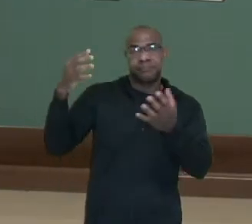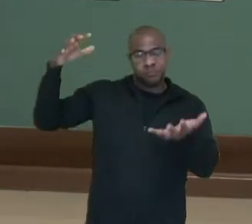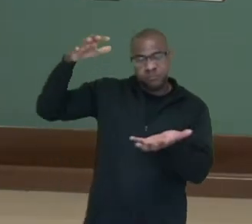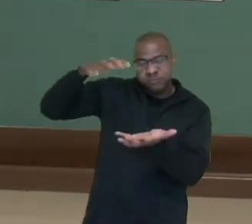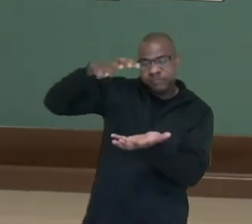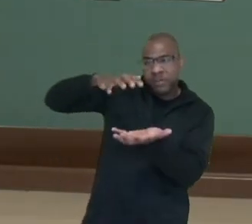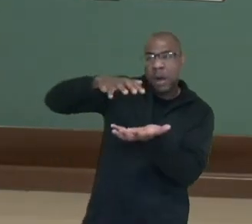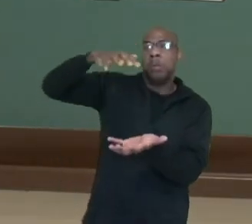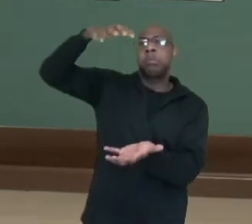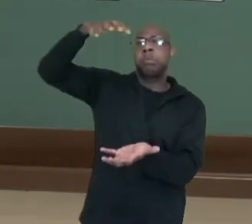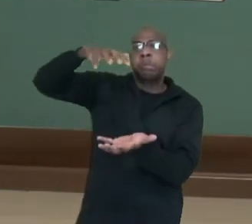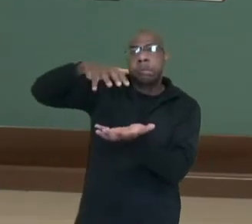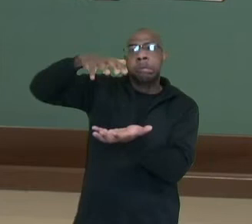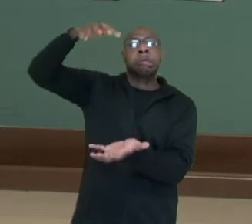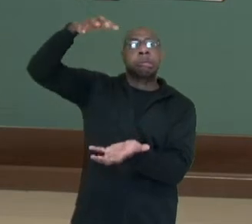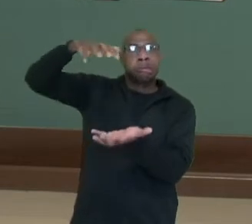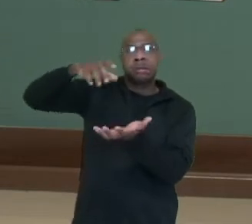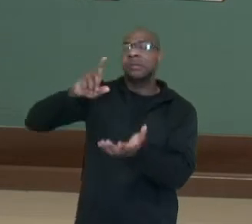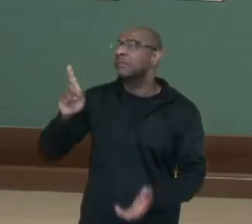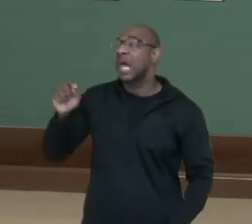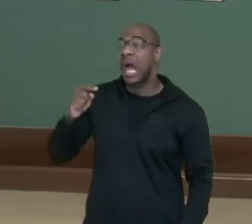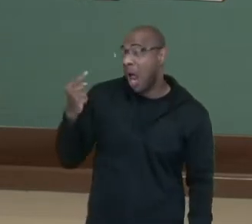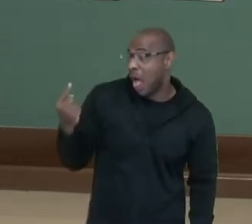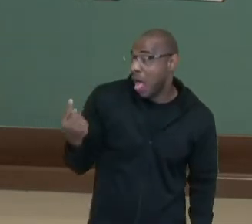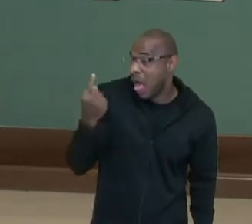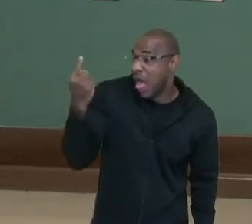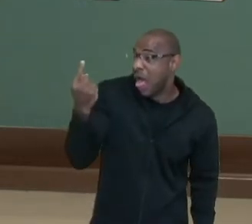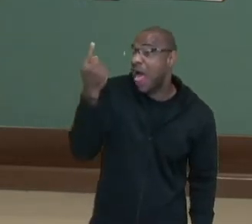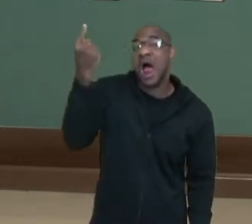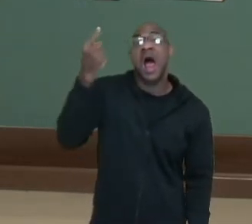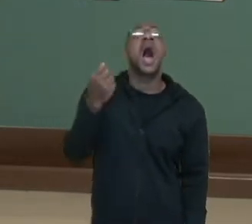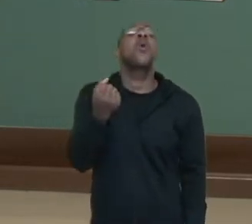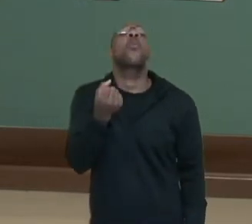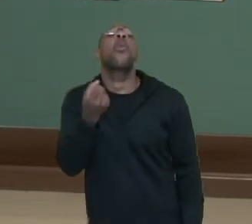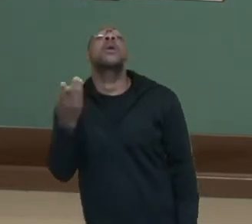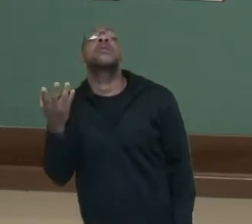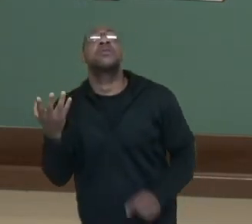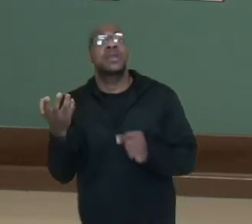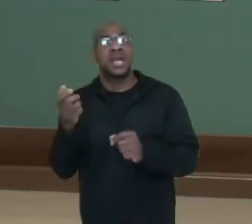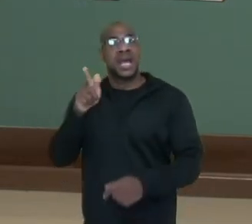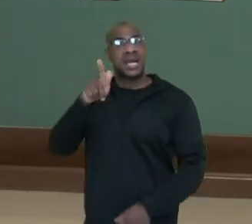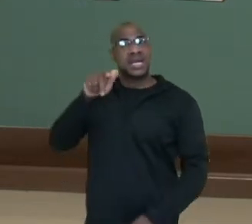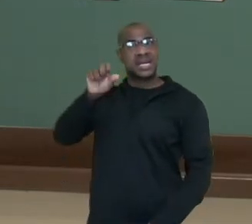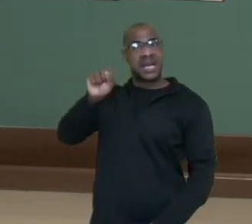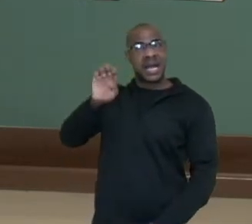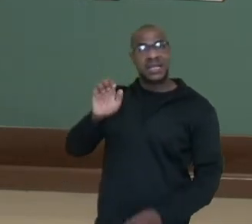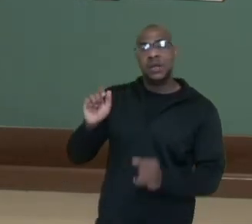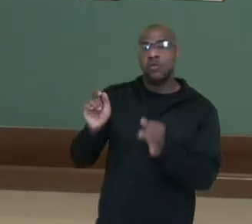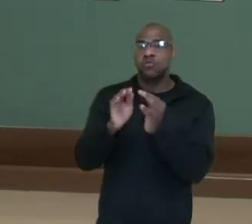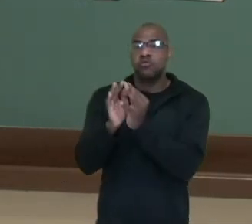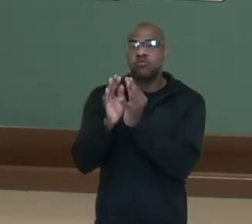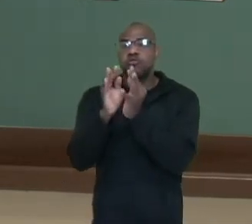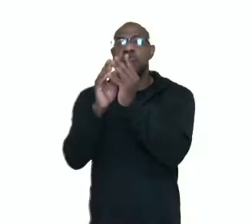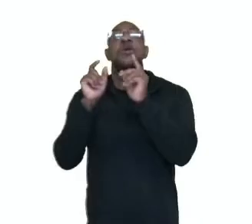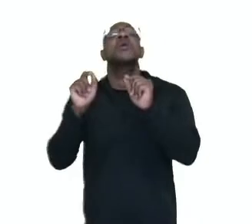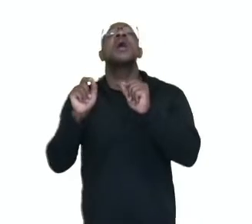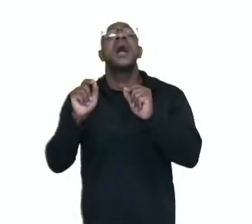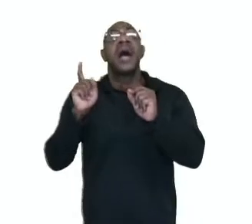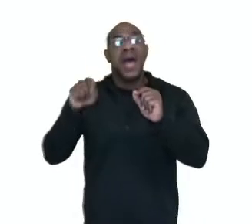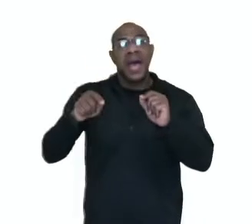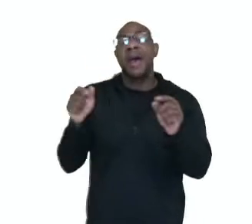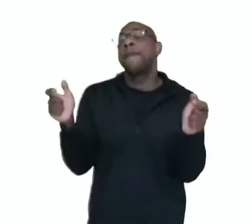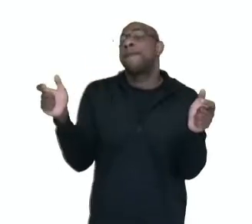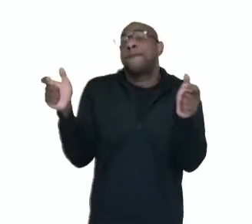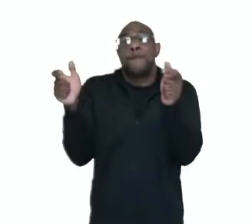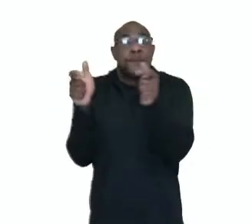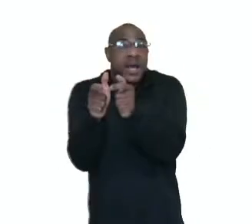grandes altitudes, ok? A quantidade de gases é proporcionalmente